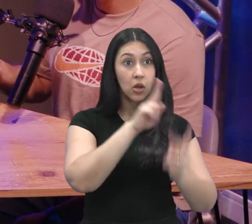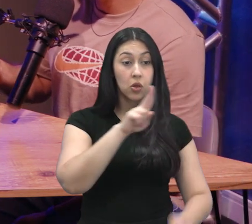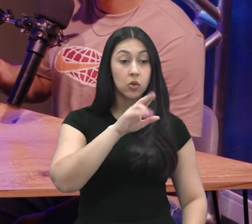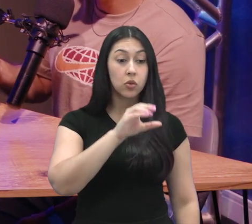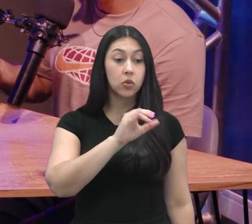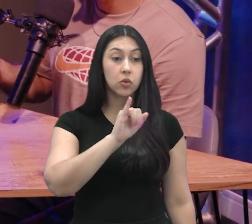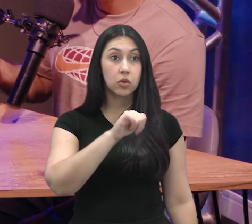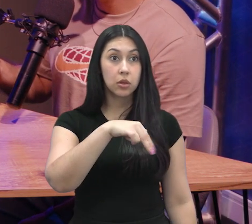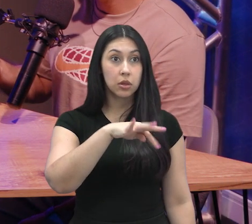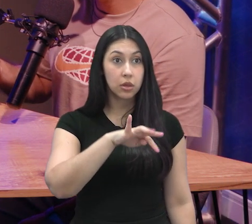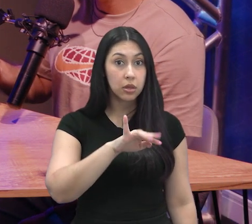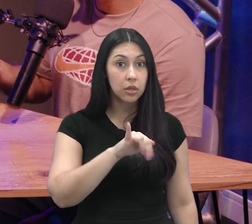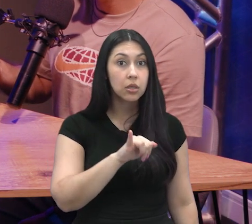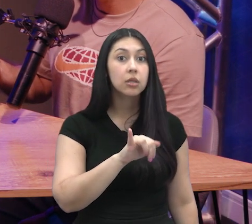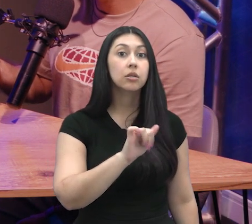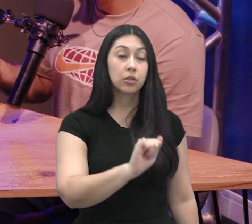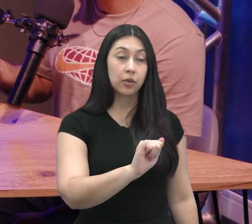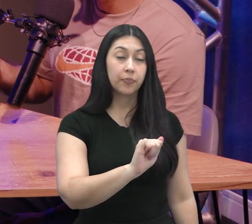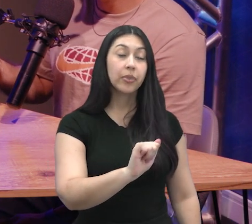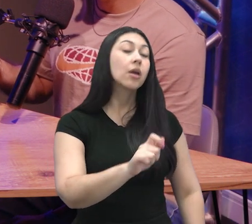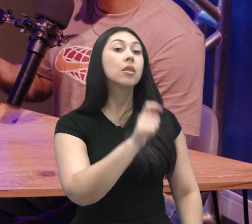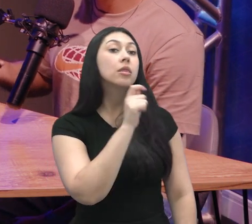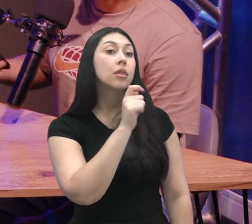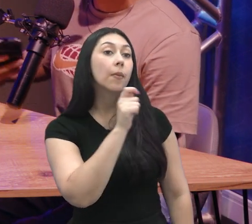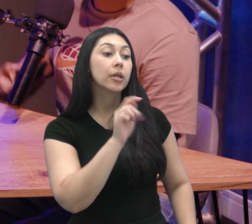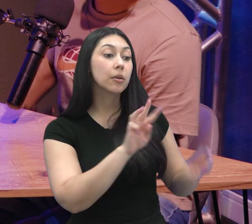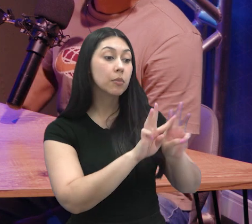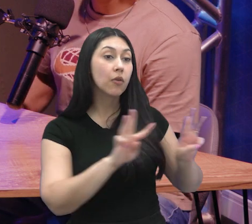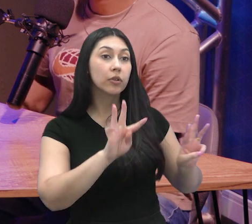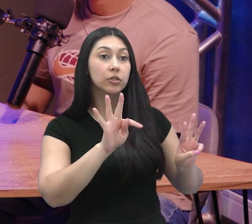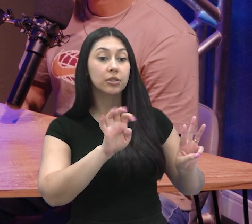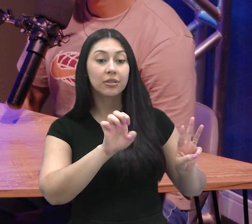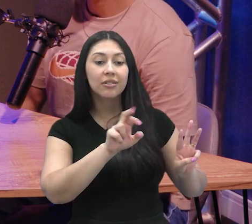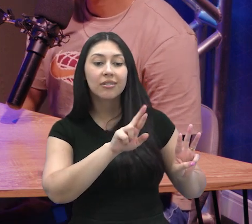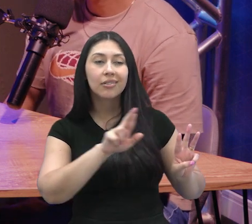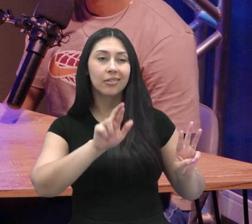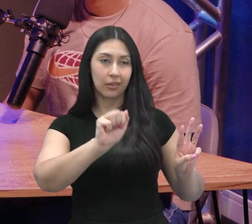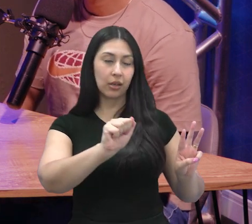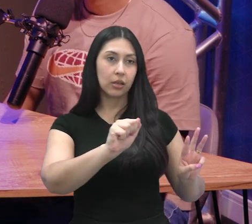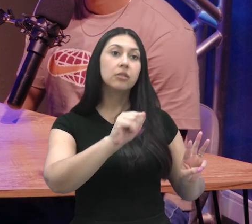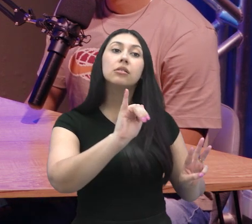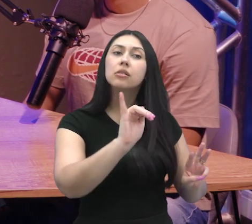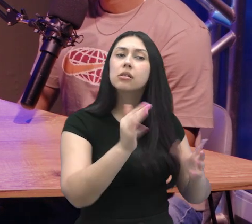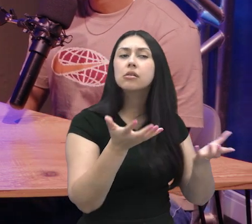Braga, em uma entrevista que ela deu, né, para o site Terra, até se vocês